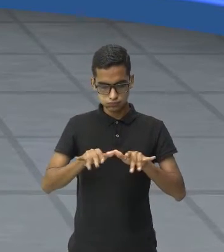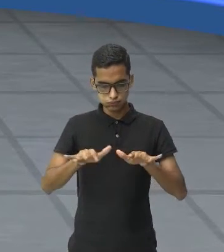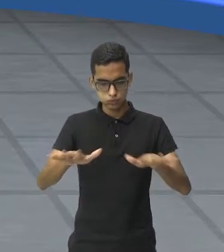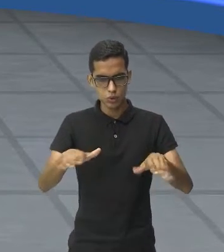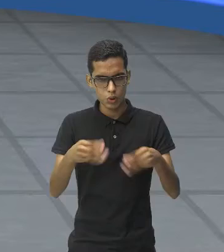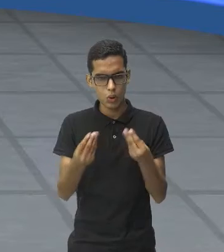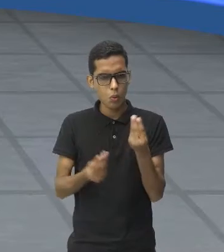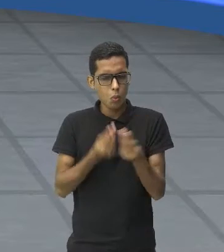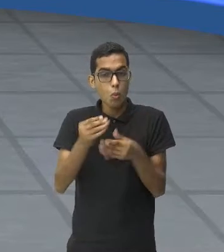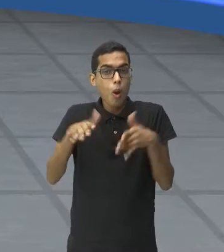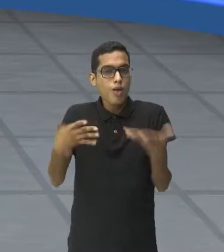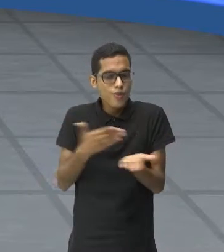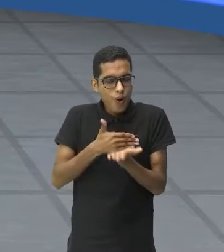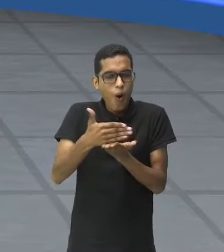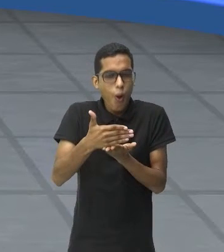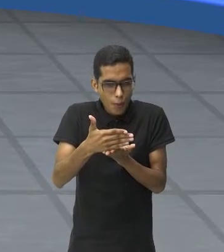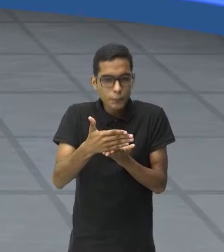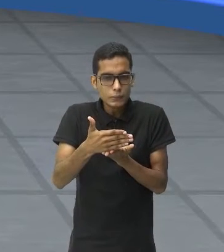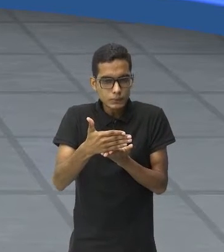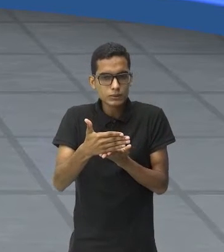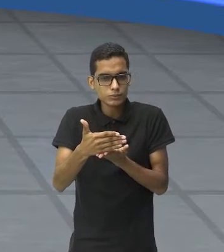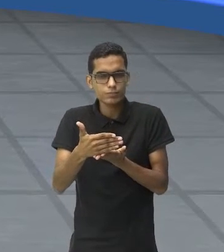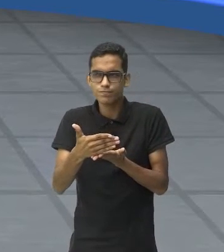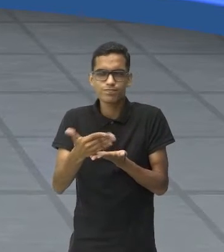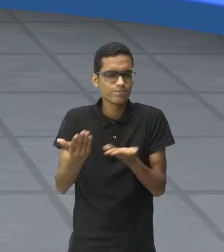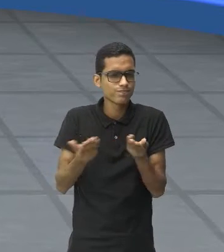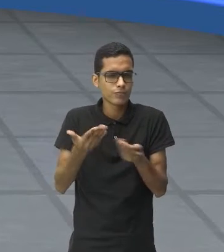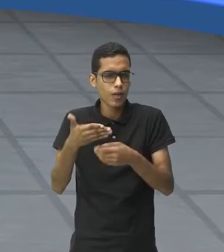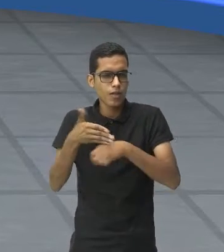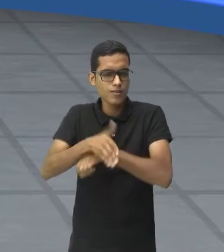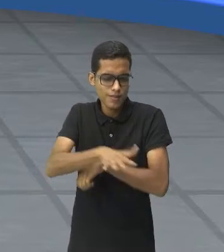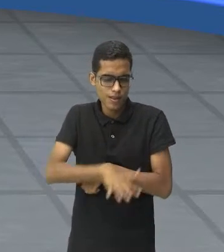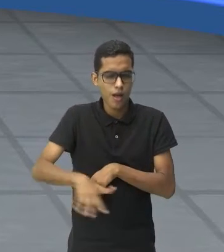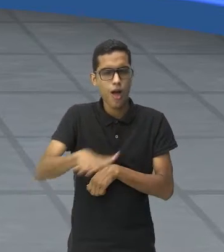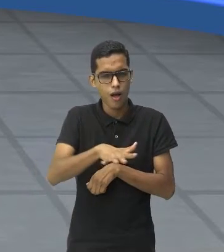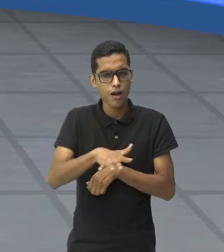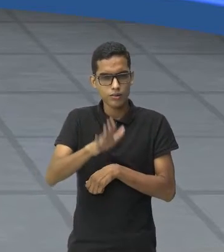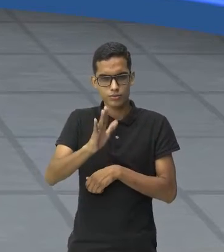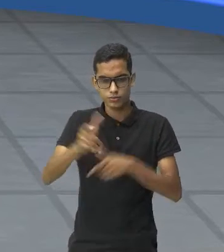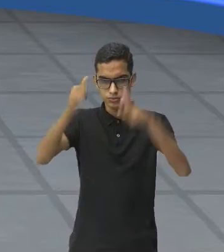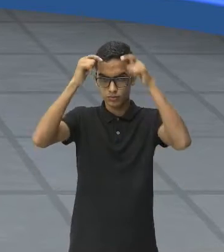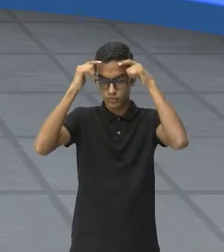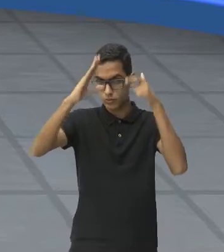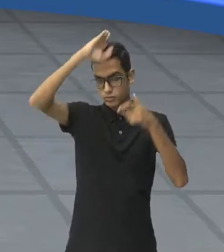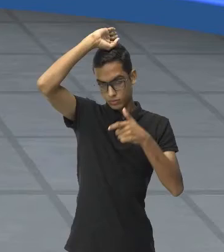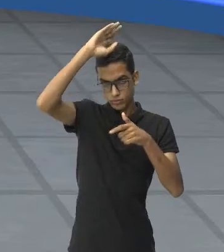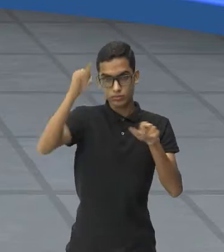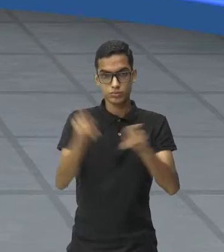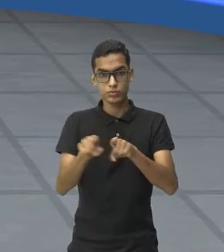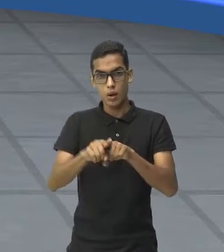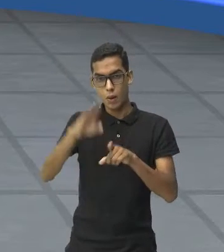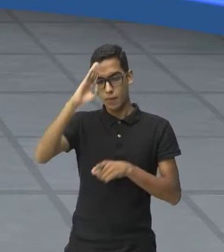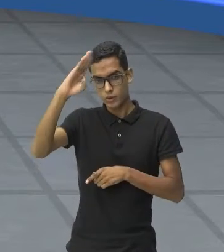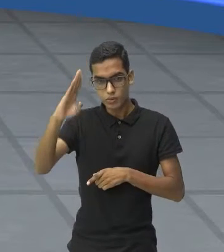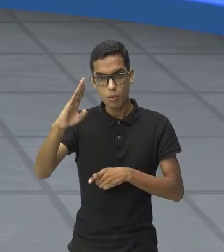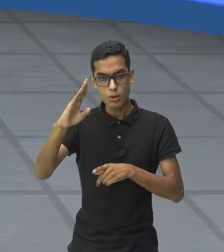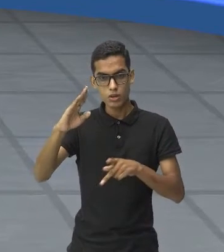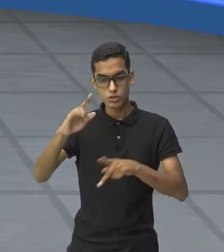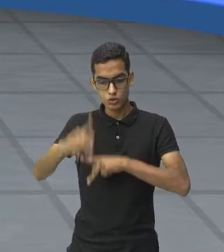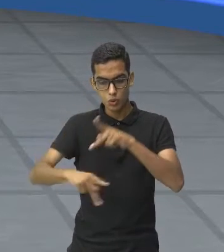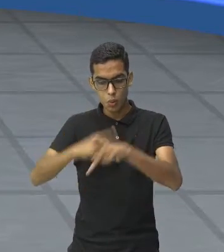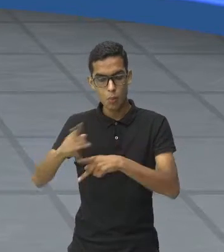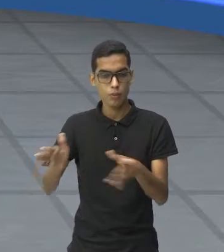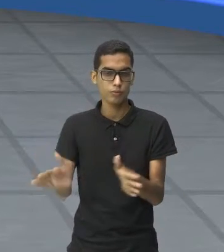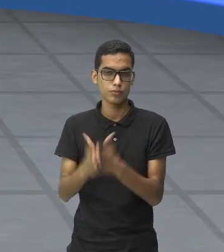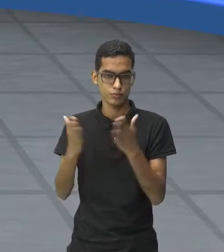começou a penetrar, por assim dizer, dentro do Império Romano, principalmente dentro da plebe romana, e